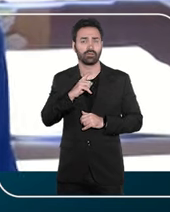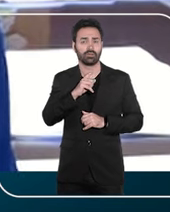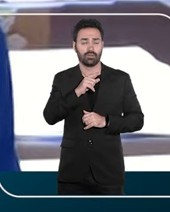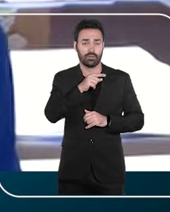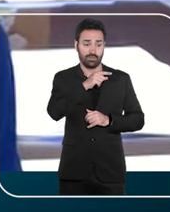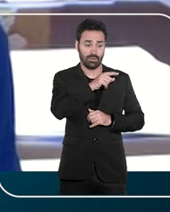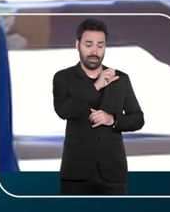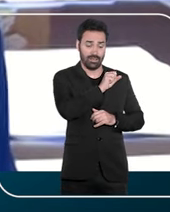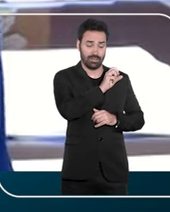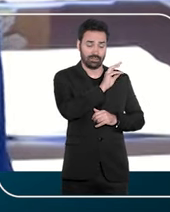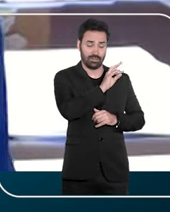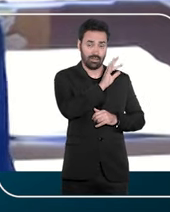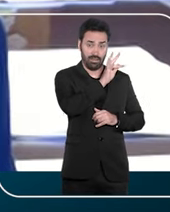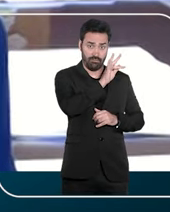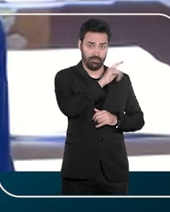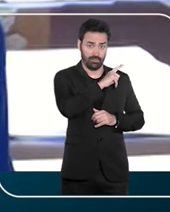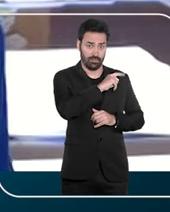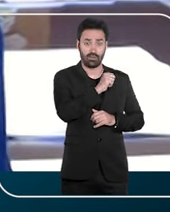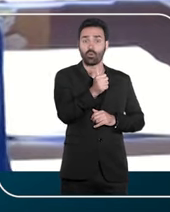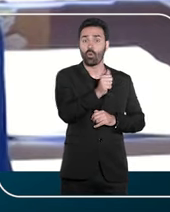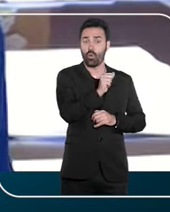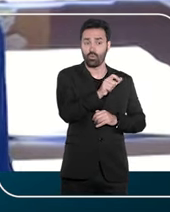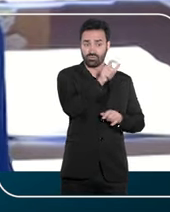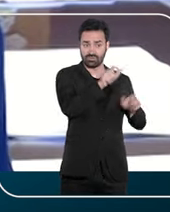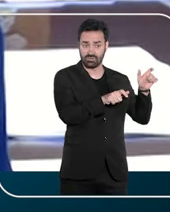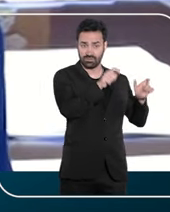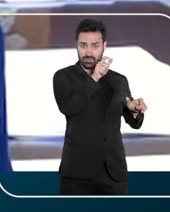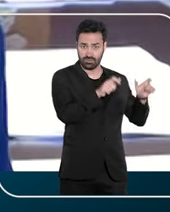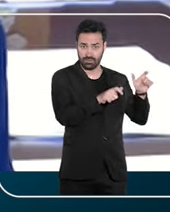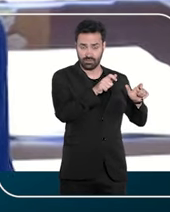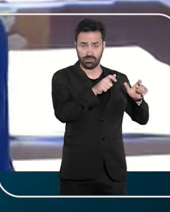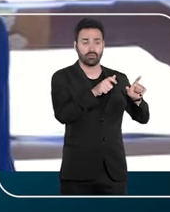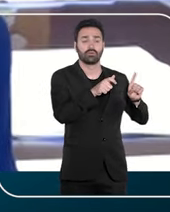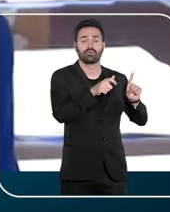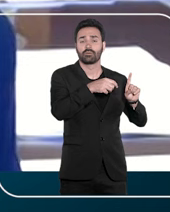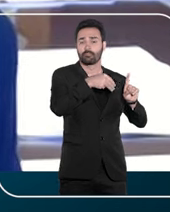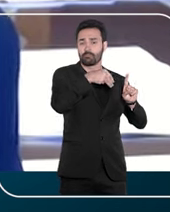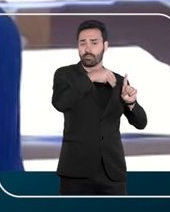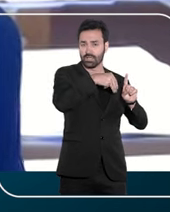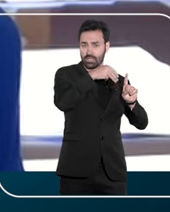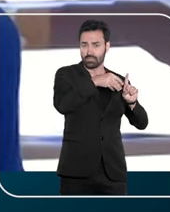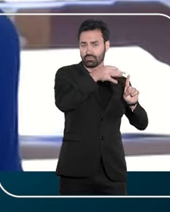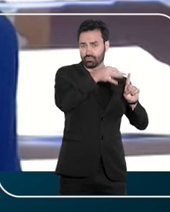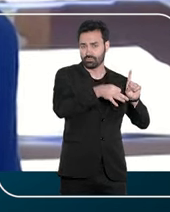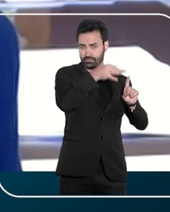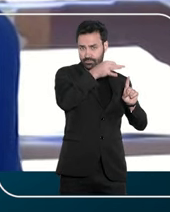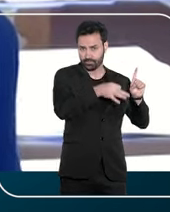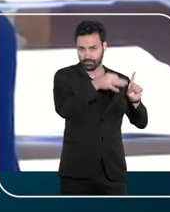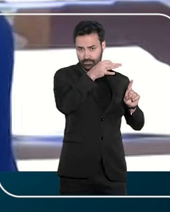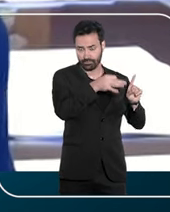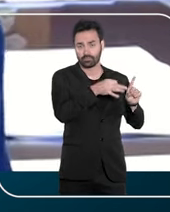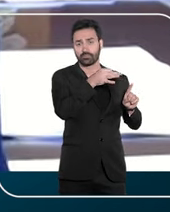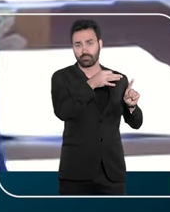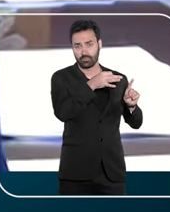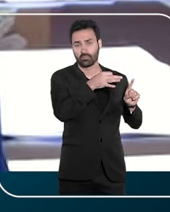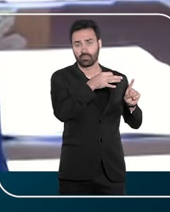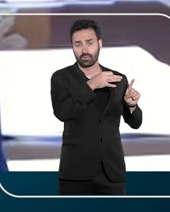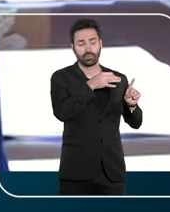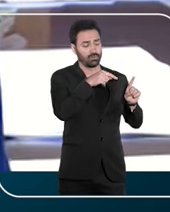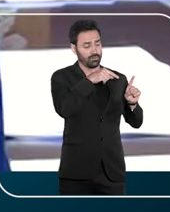São 11 ministros e desse Supremo saem três costelas de 11. Né?